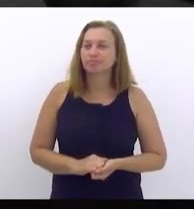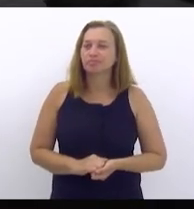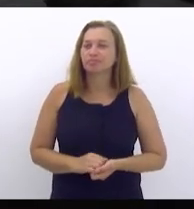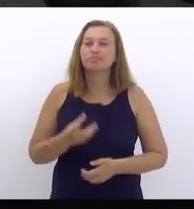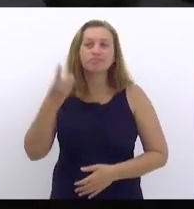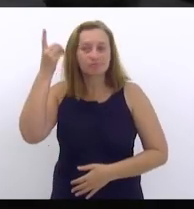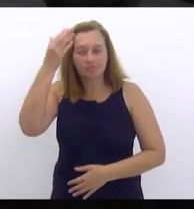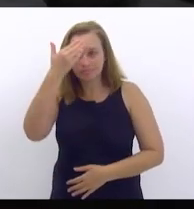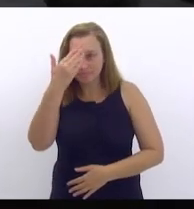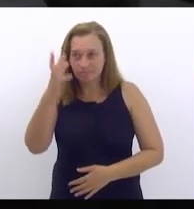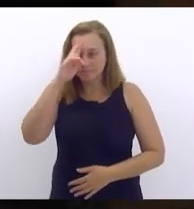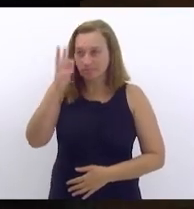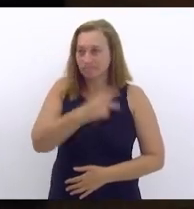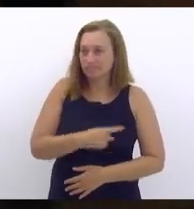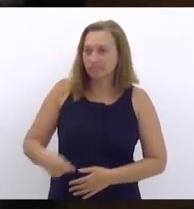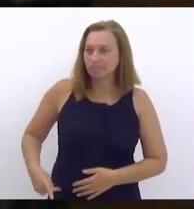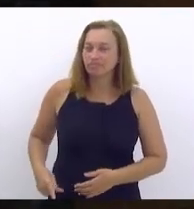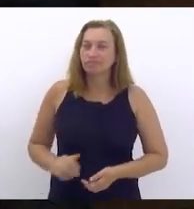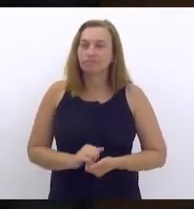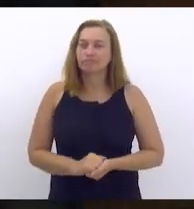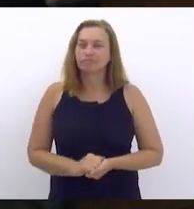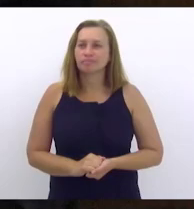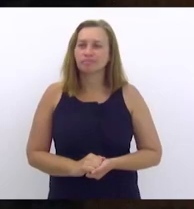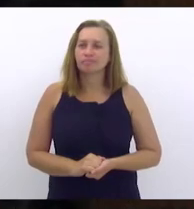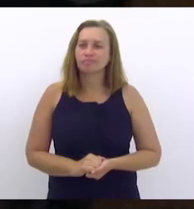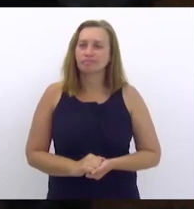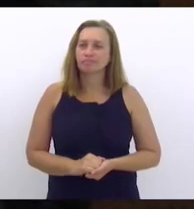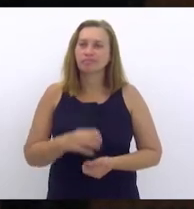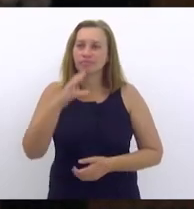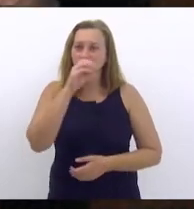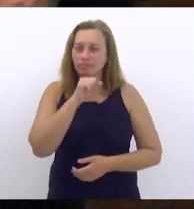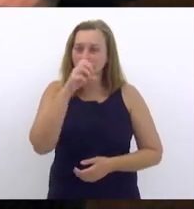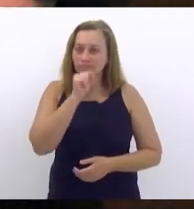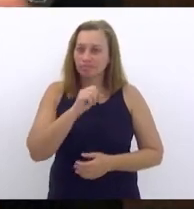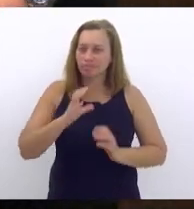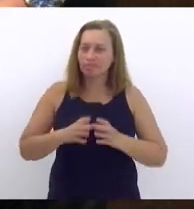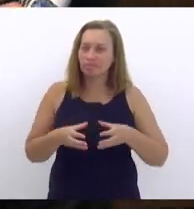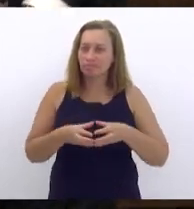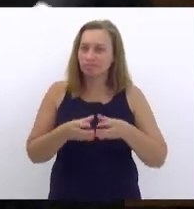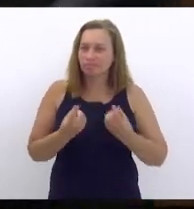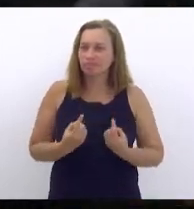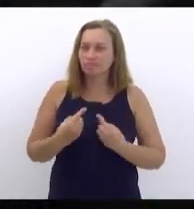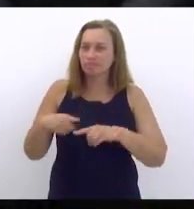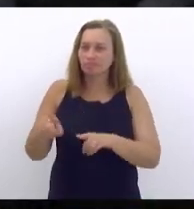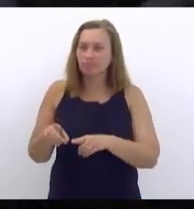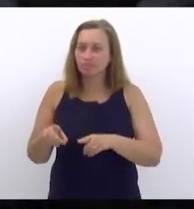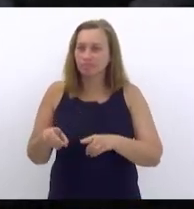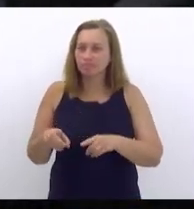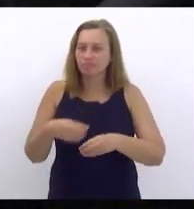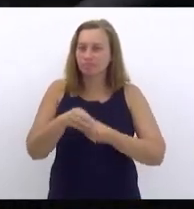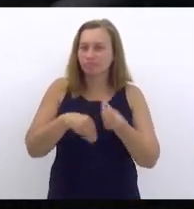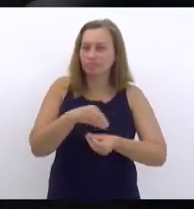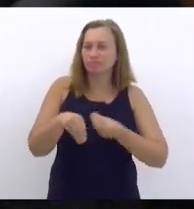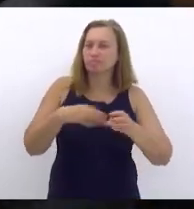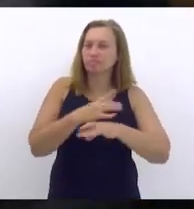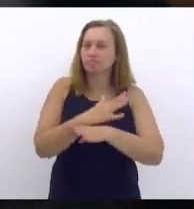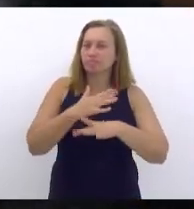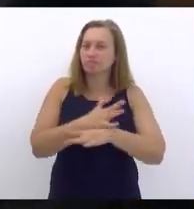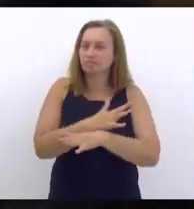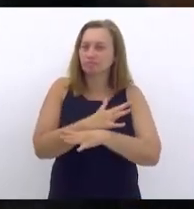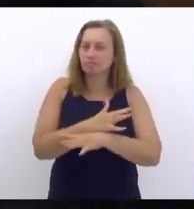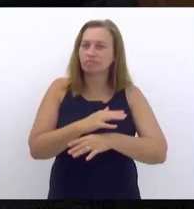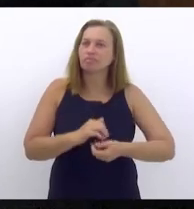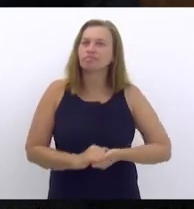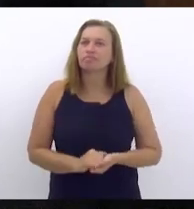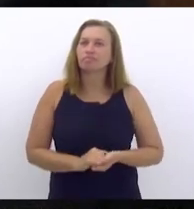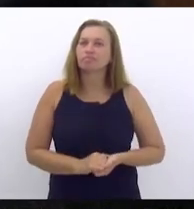Obrigado, presidente. Presidente, sábado, a Comissão de Combate à Desordem Urbana saiu em diligência para